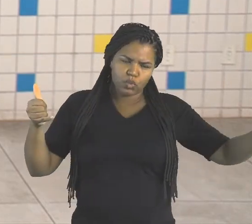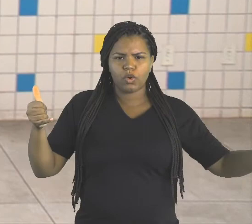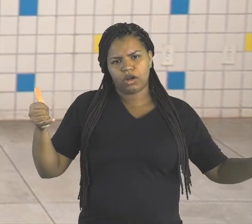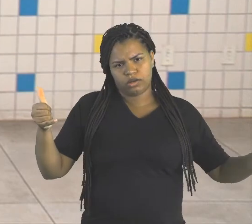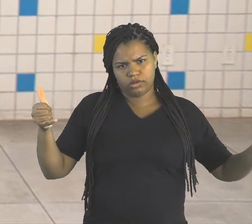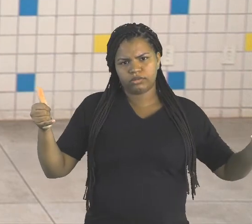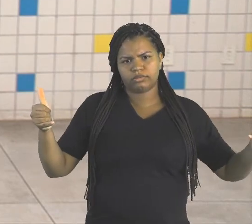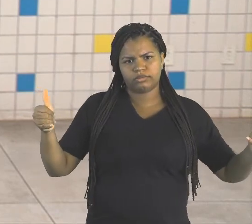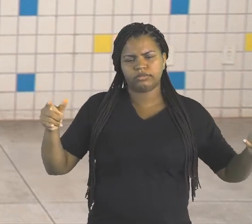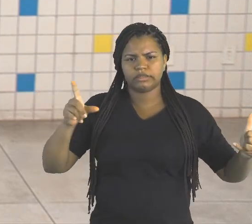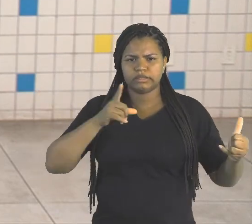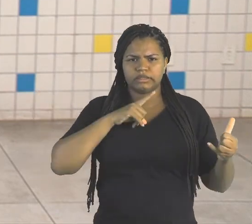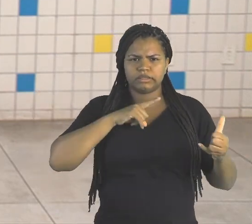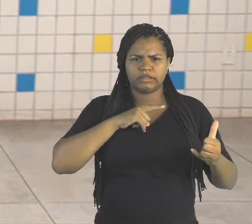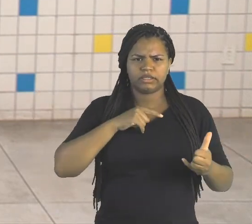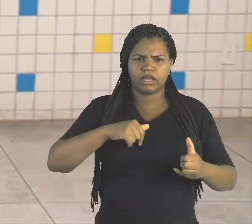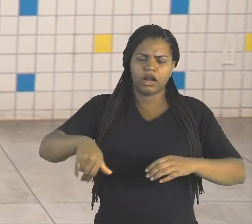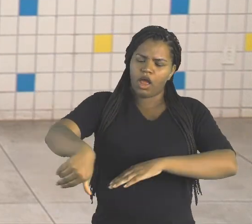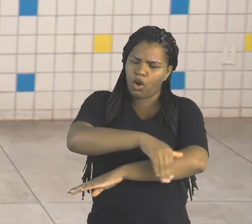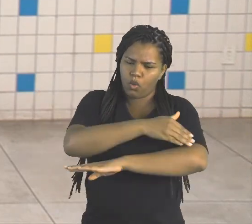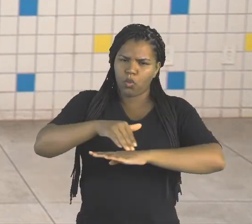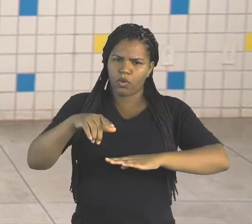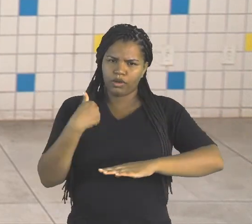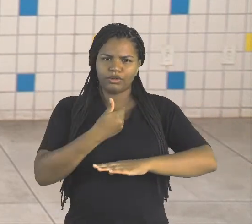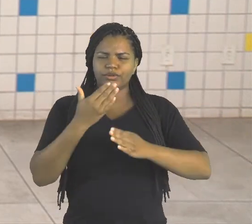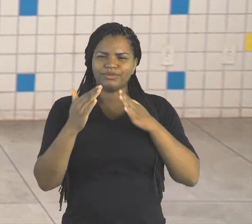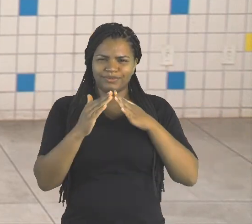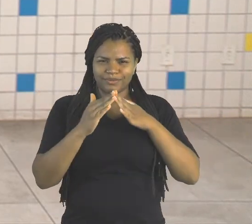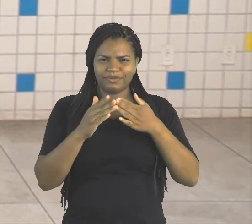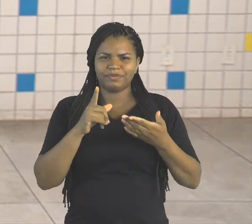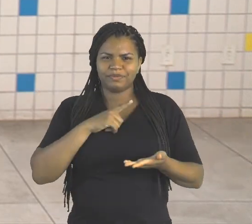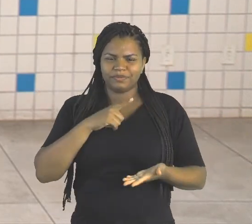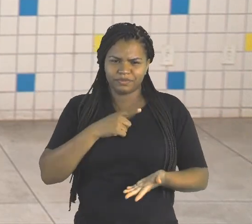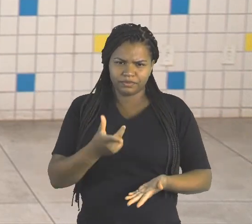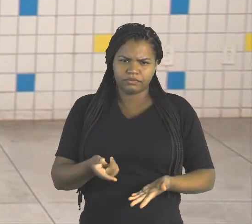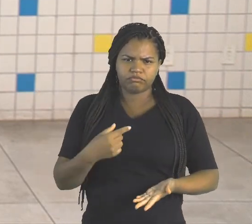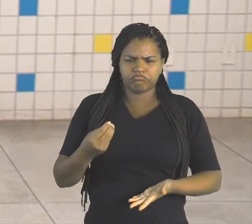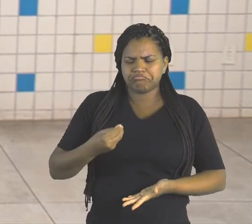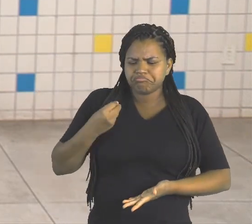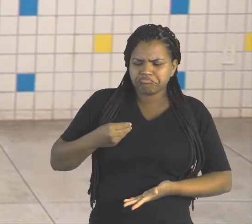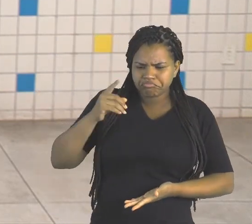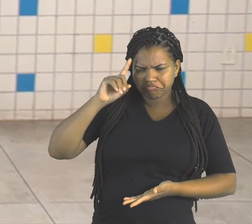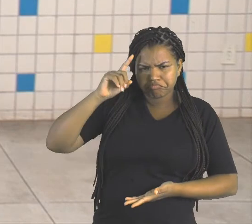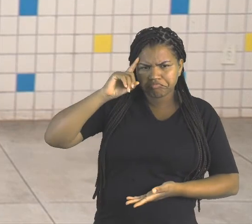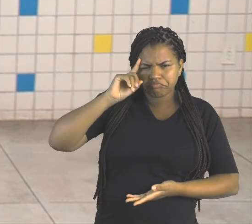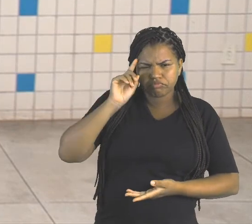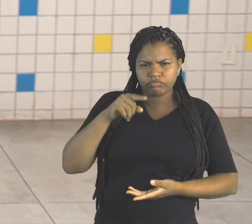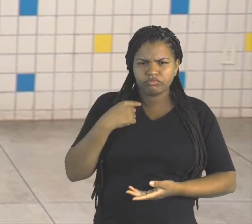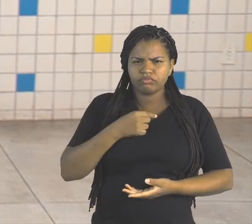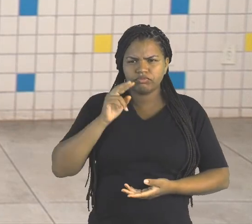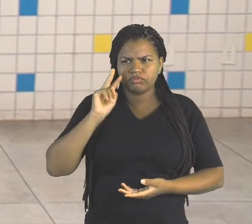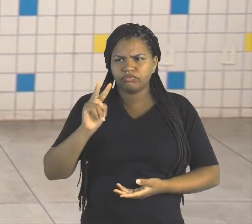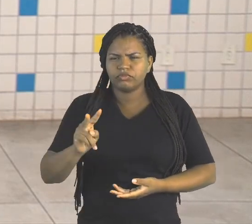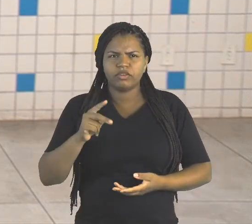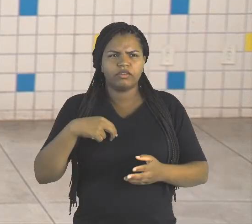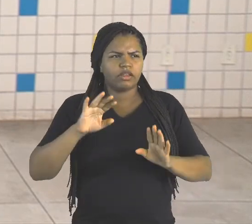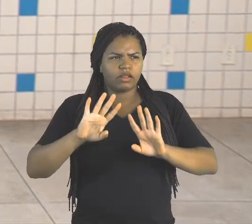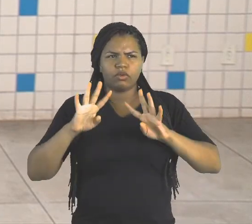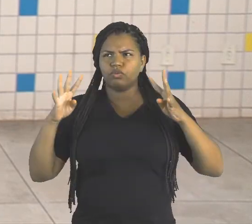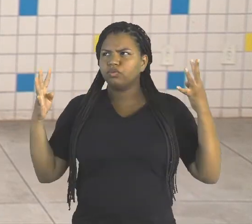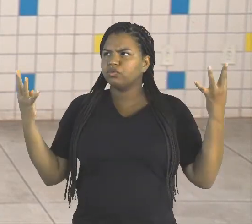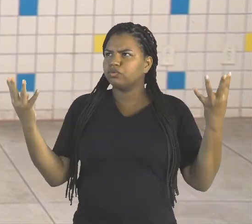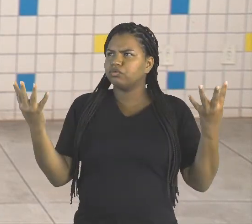que passa pela rua de nossas casas. Em nosso cotidiano, podemos ver que estamos cercados por diversos